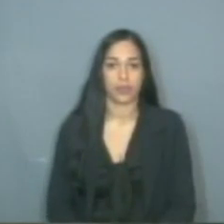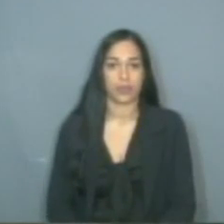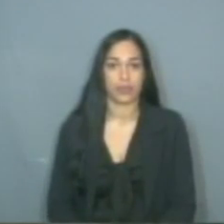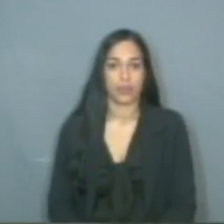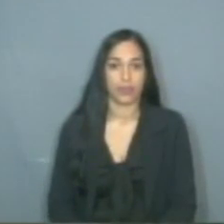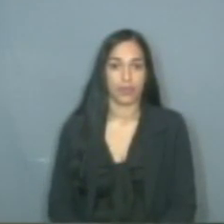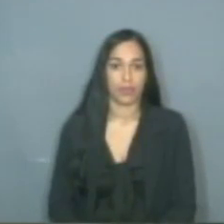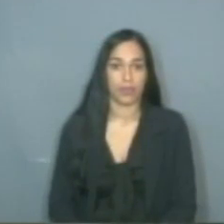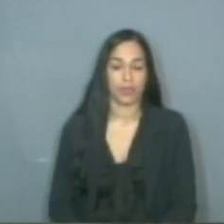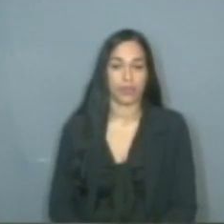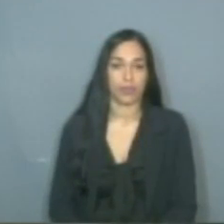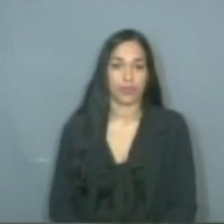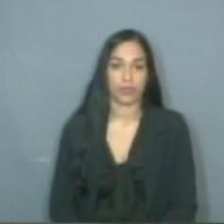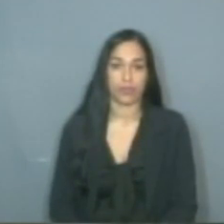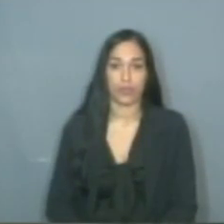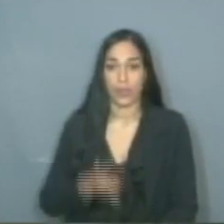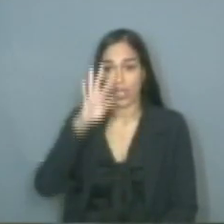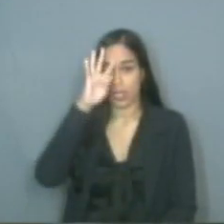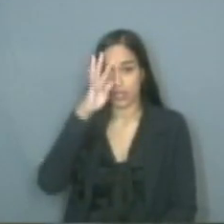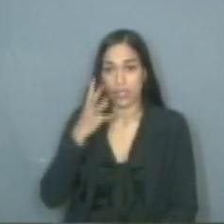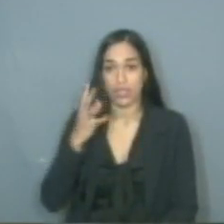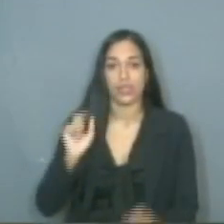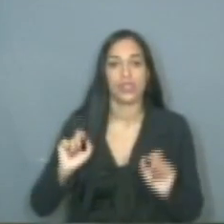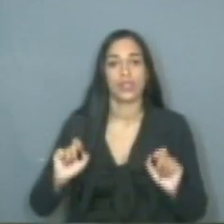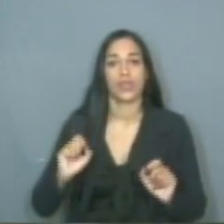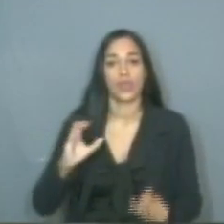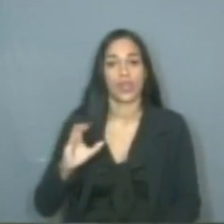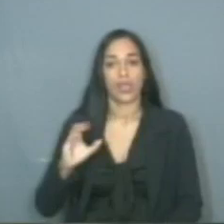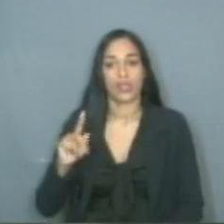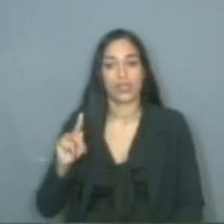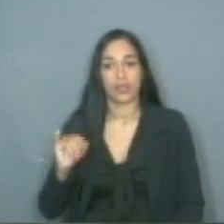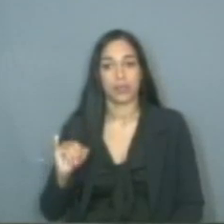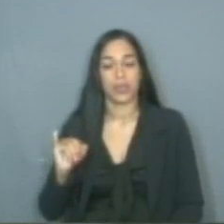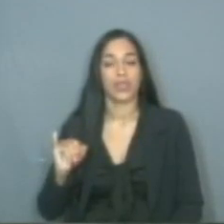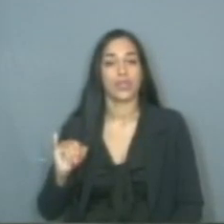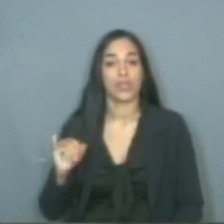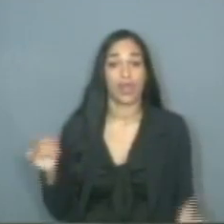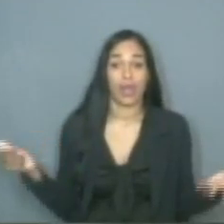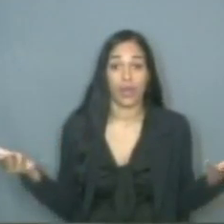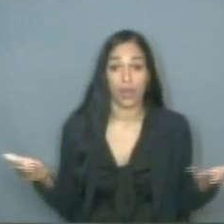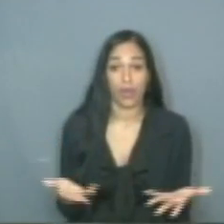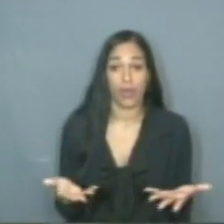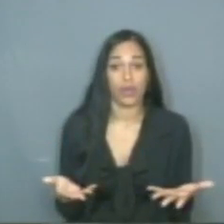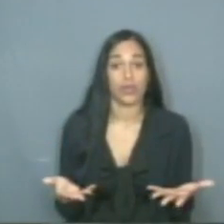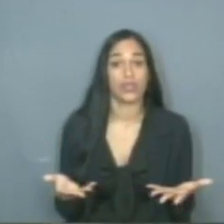Não. Ele decidiu fazer uma CPI agora.